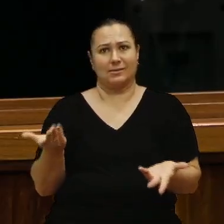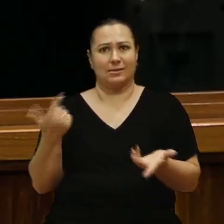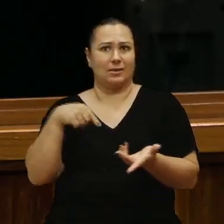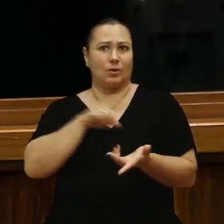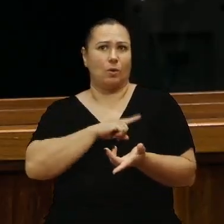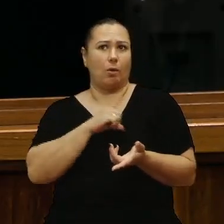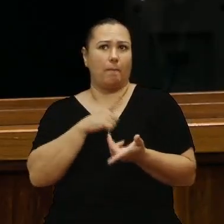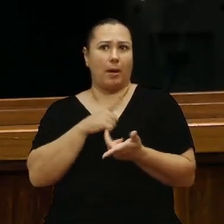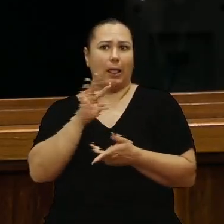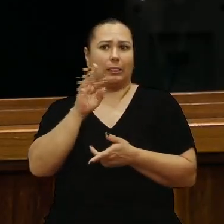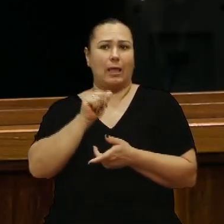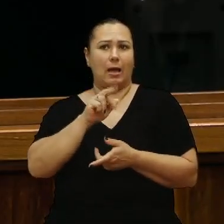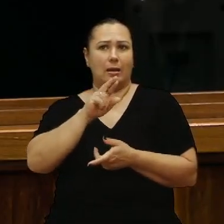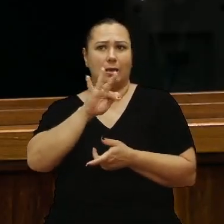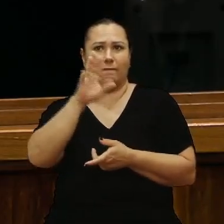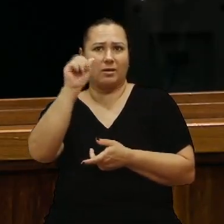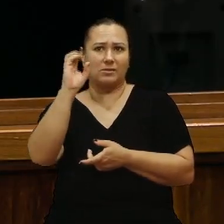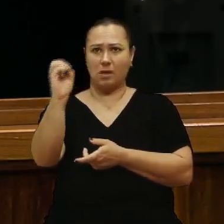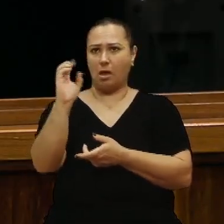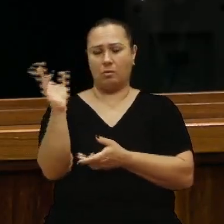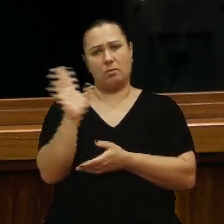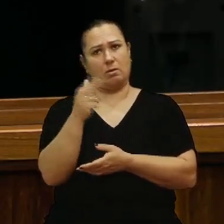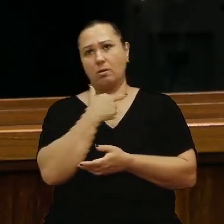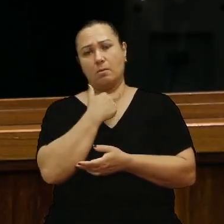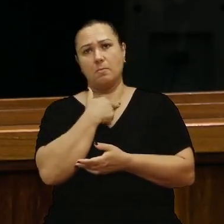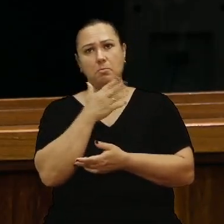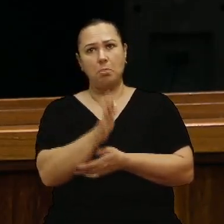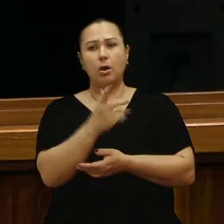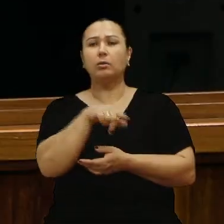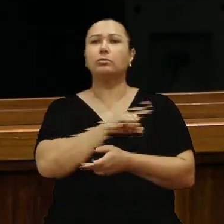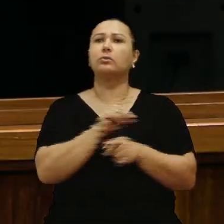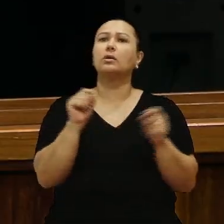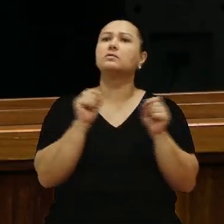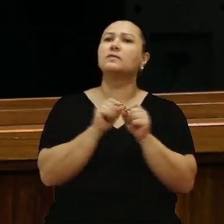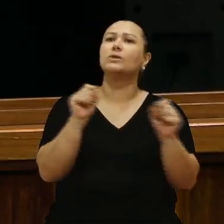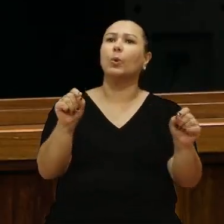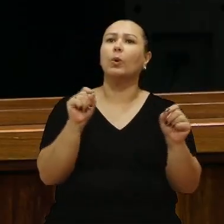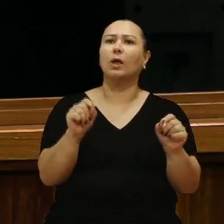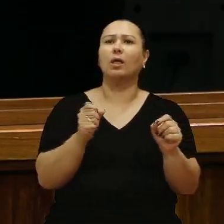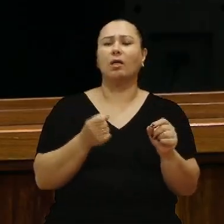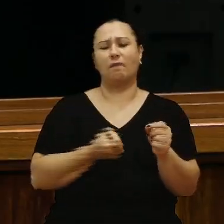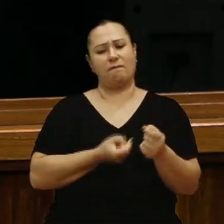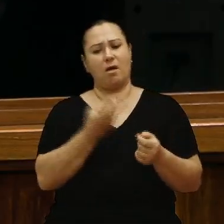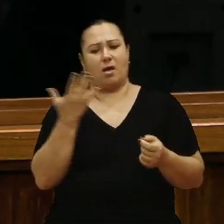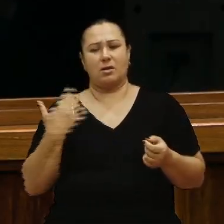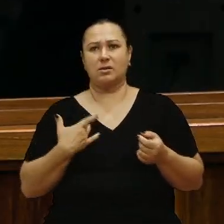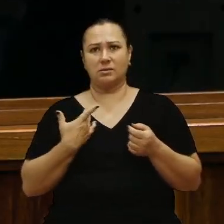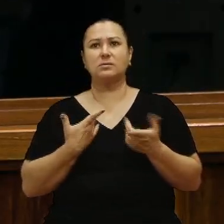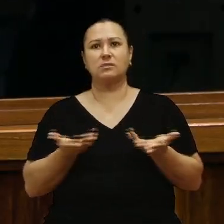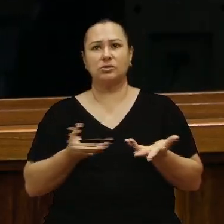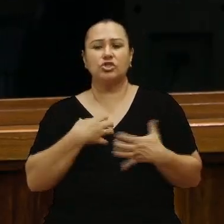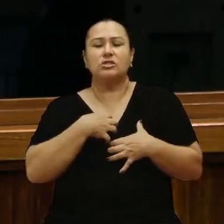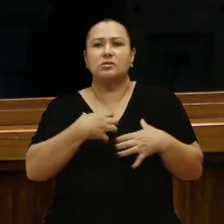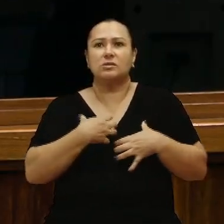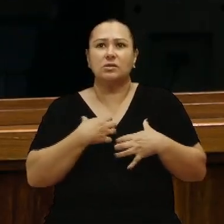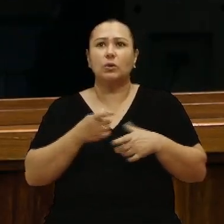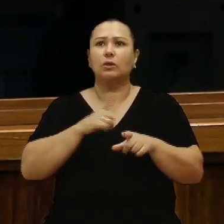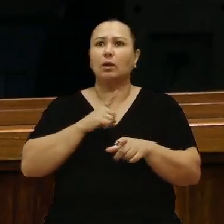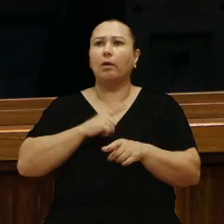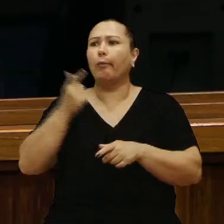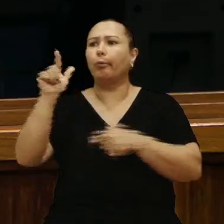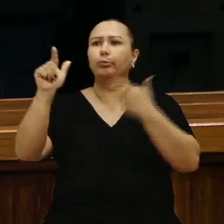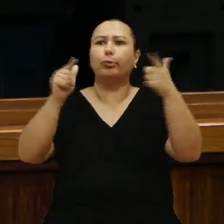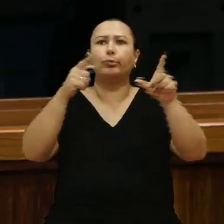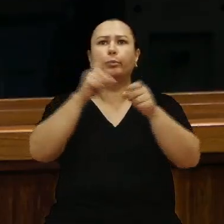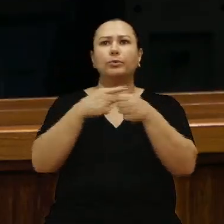ser zero. Não pode ser isso. O que nós podemos fazer? Existem várias alternativas, existem vários municípios, não